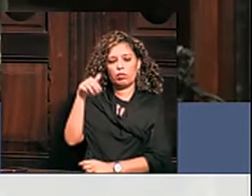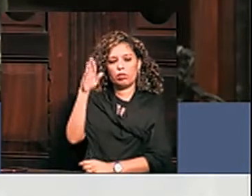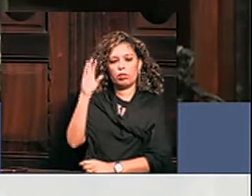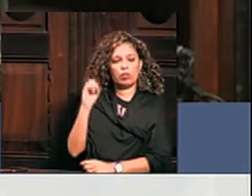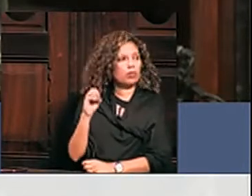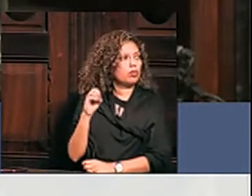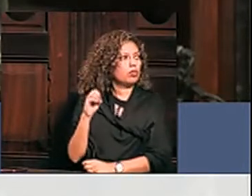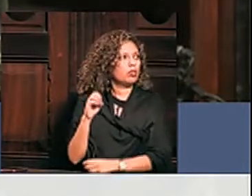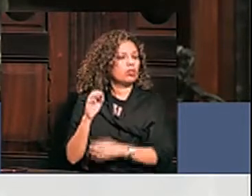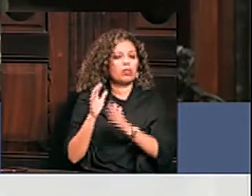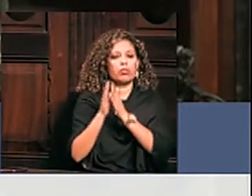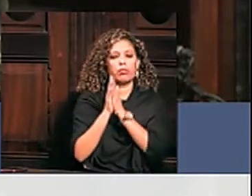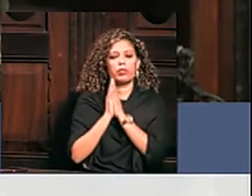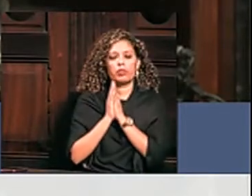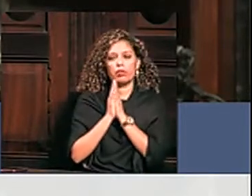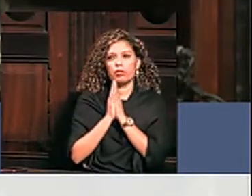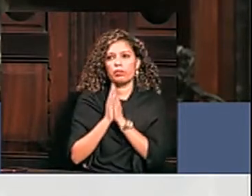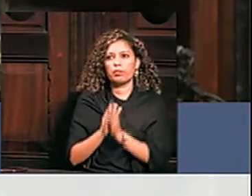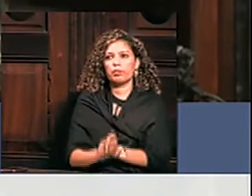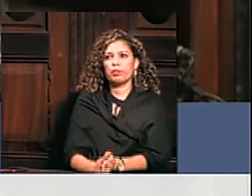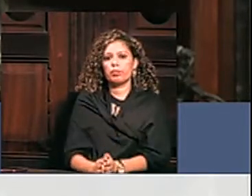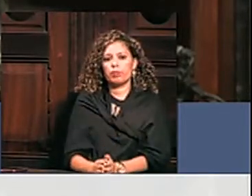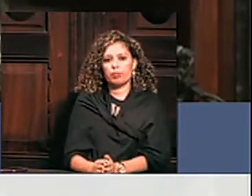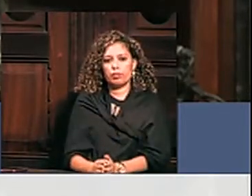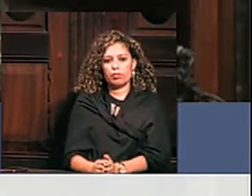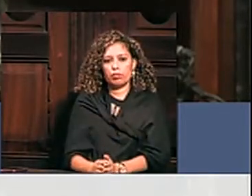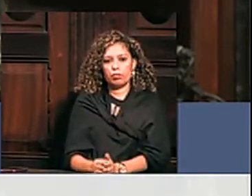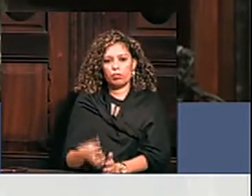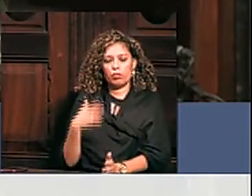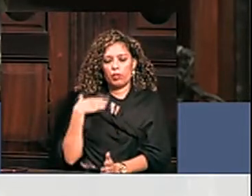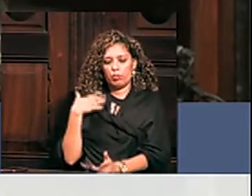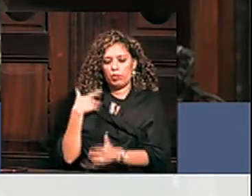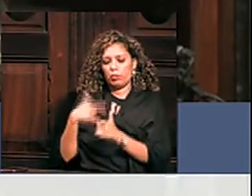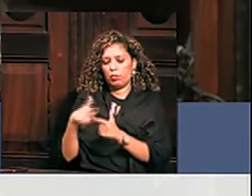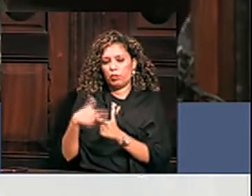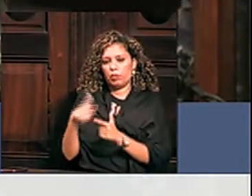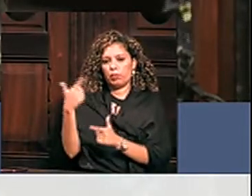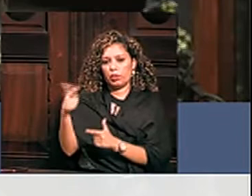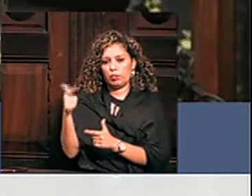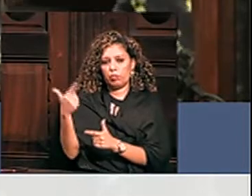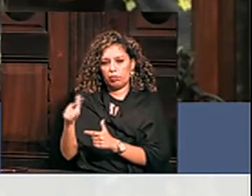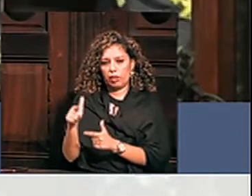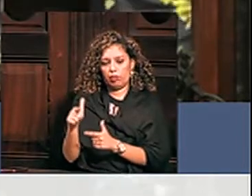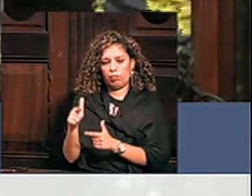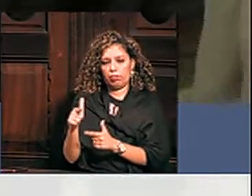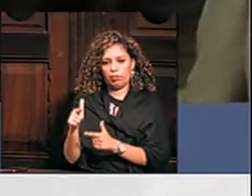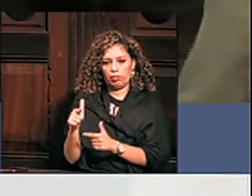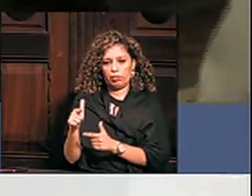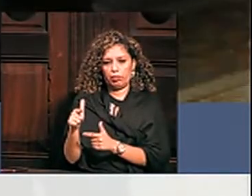sem prejuízo... Senhor presidente, deixa eu dizer, para mim não tem nenhum problema, nenhum.